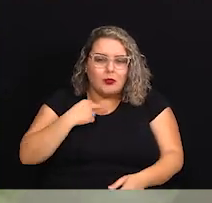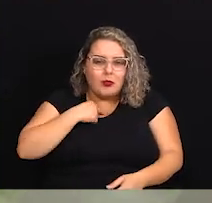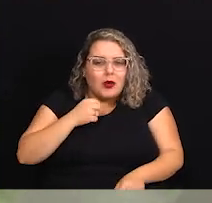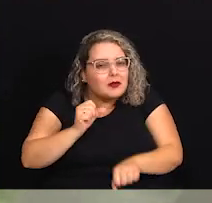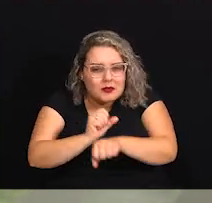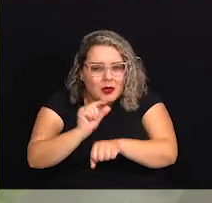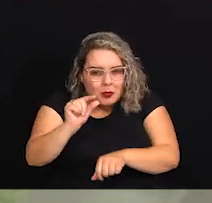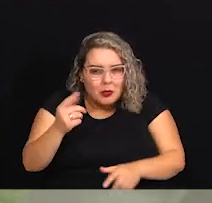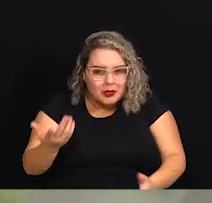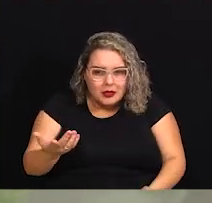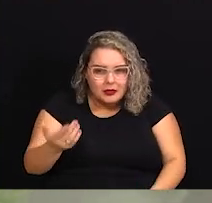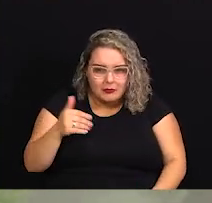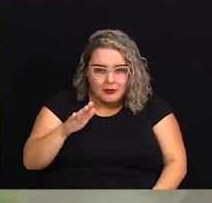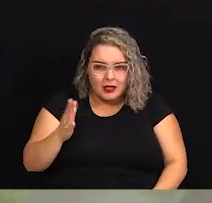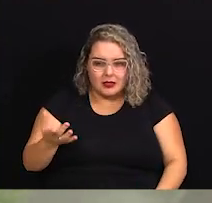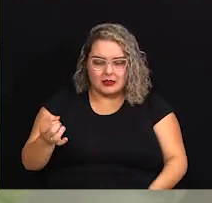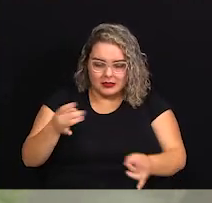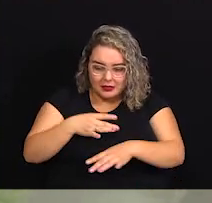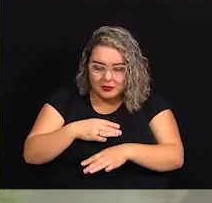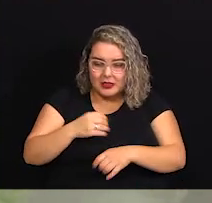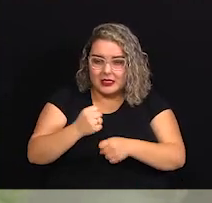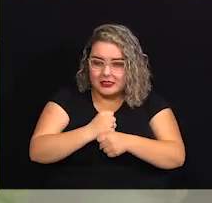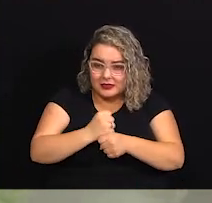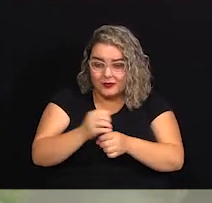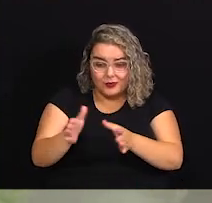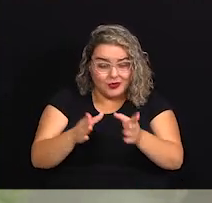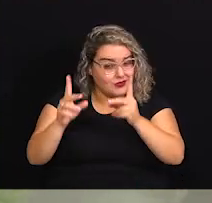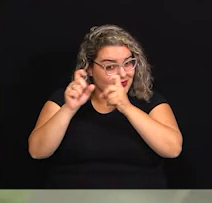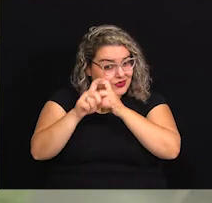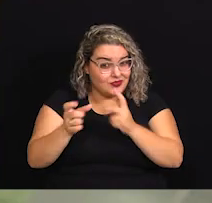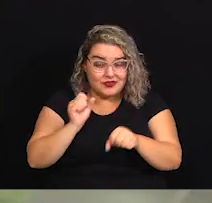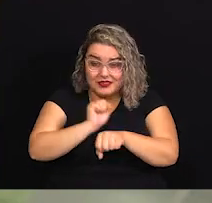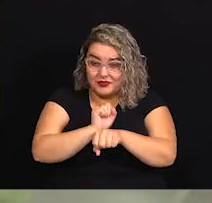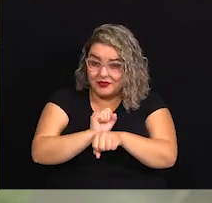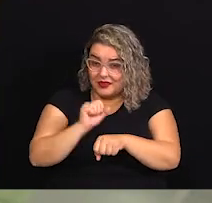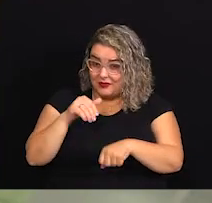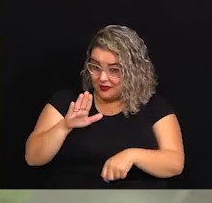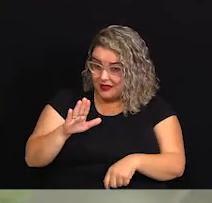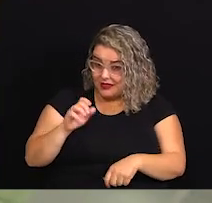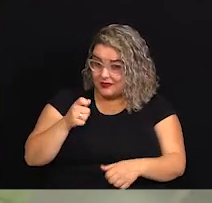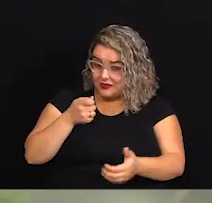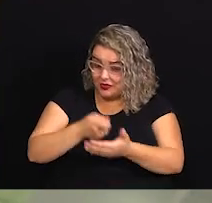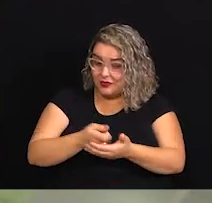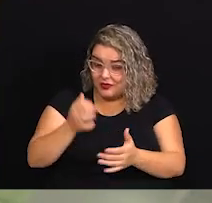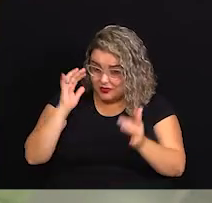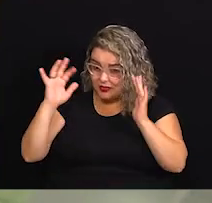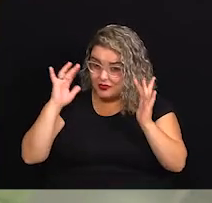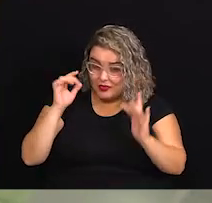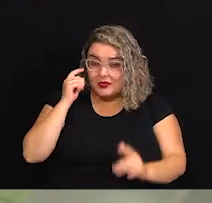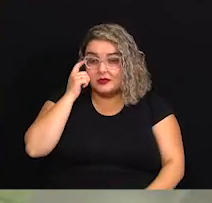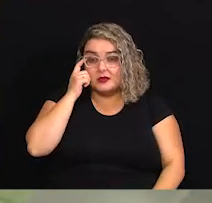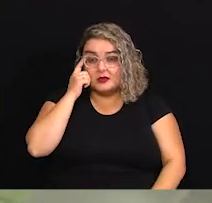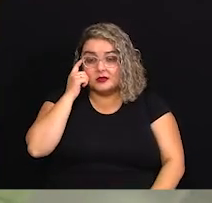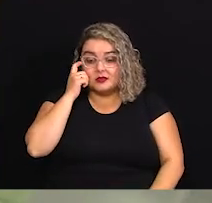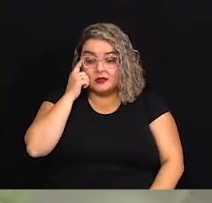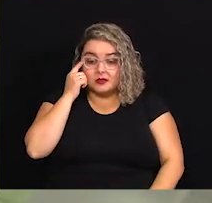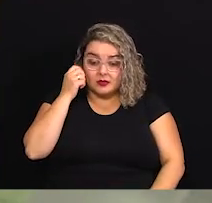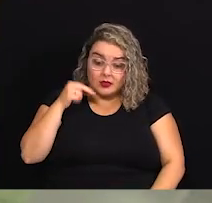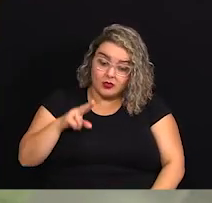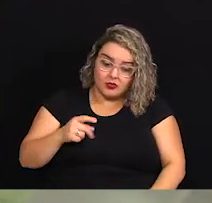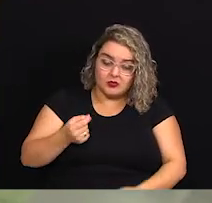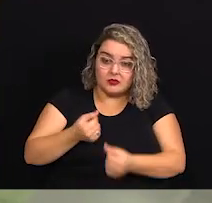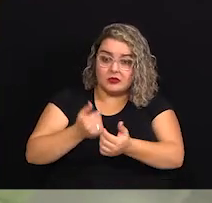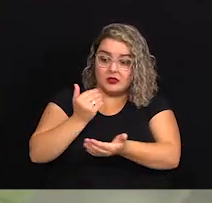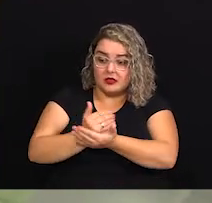um pouco, né? Terminarmos esse ano que estamos passando e aguardar um pouco mais para realizar esse sonho? Ou se é empréstimo